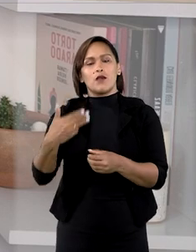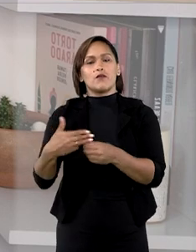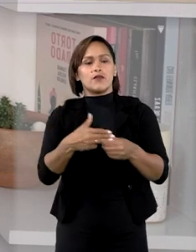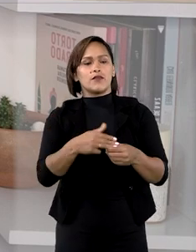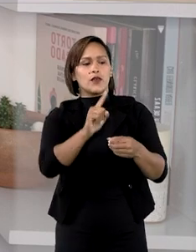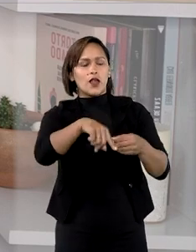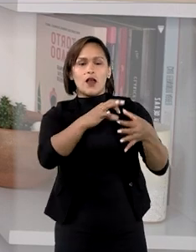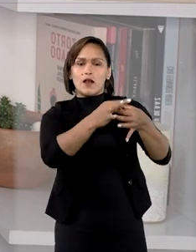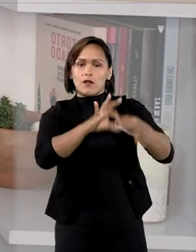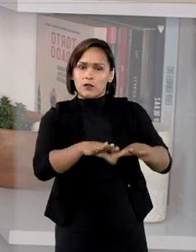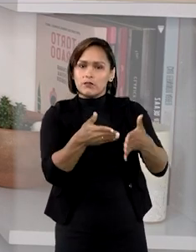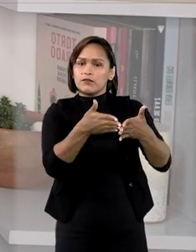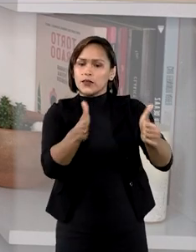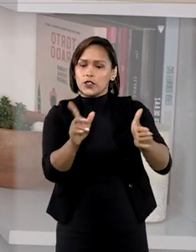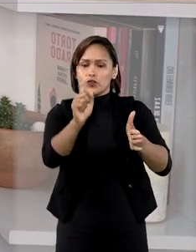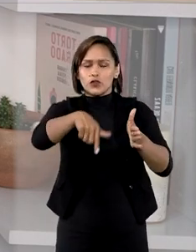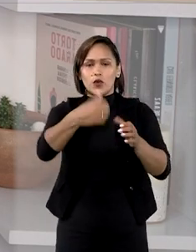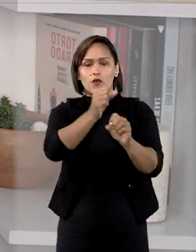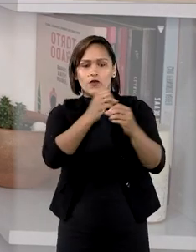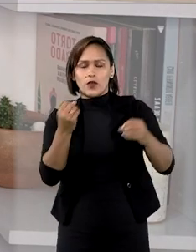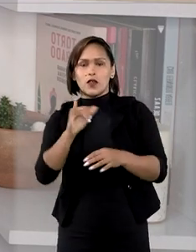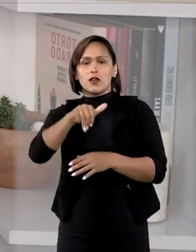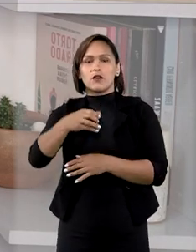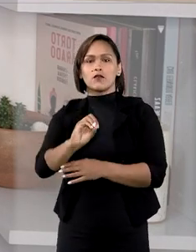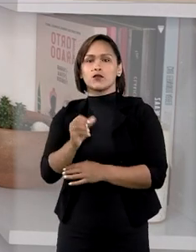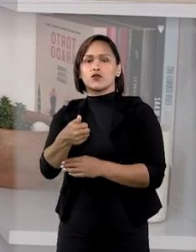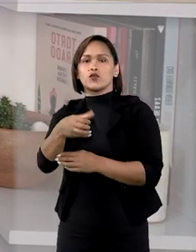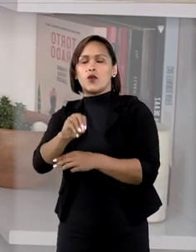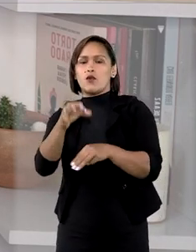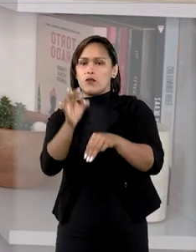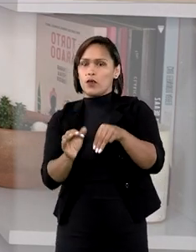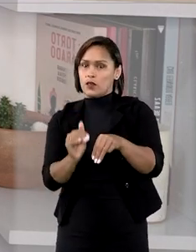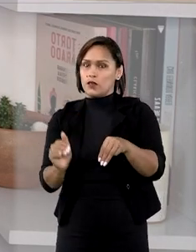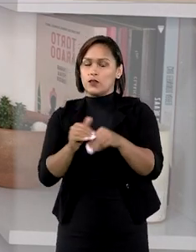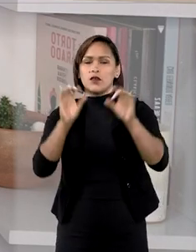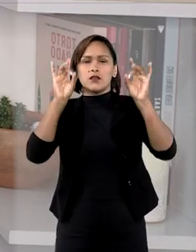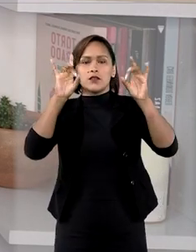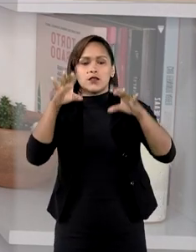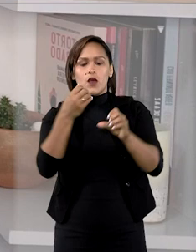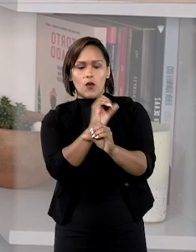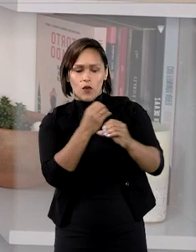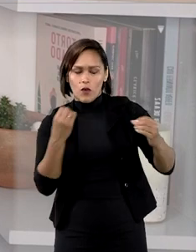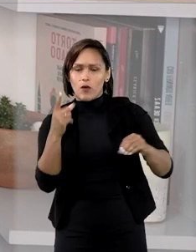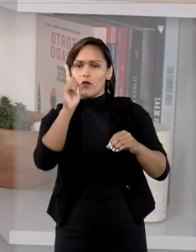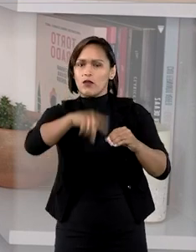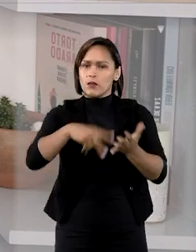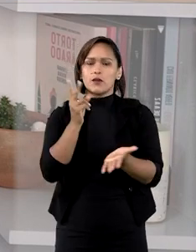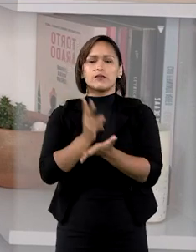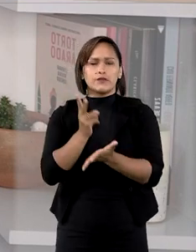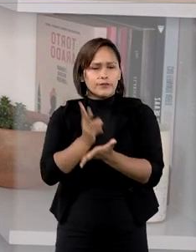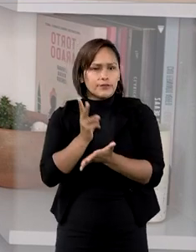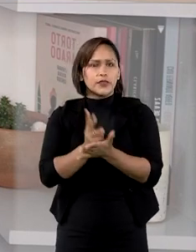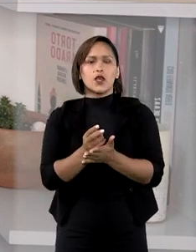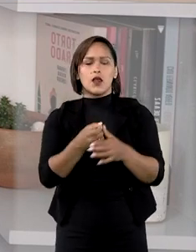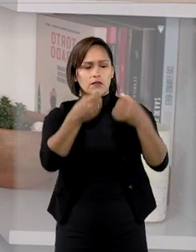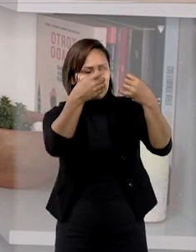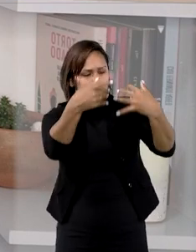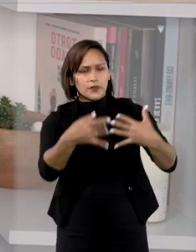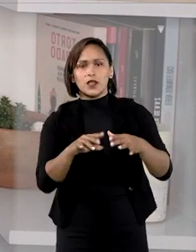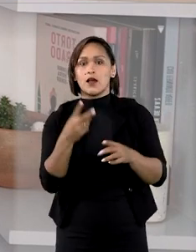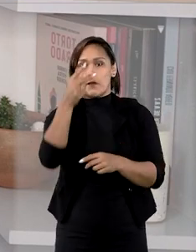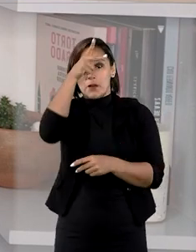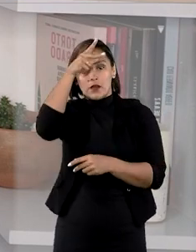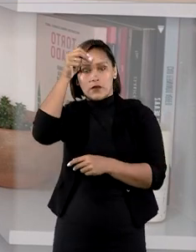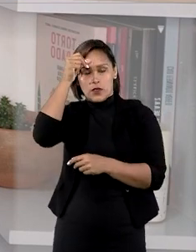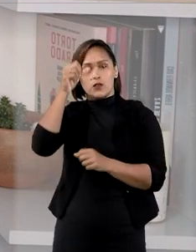município que levou à reabertura da avenida foi o ministro João Otávio de Noronha, que destacou que as obras realizadas e outras providências tomadas